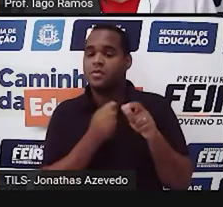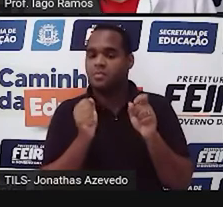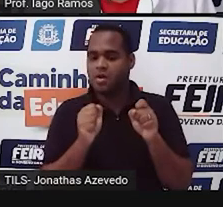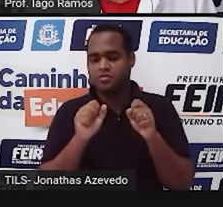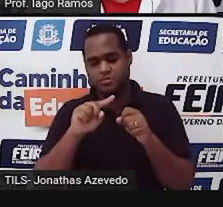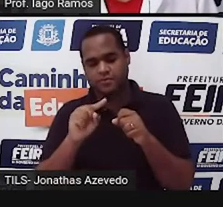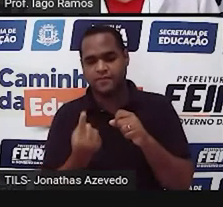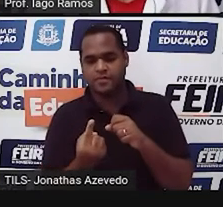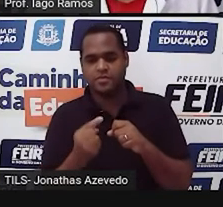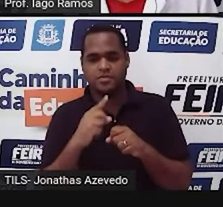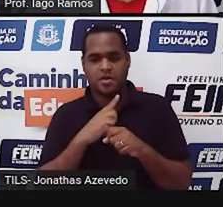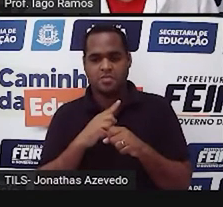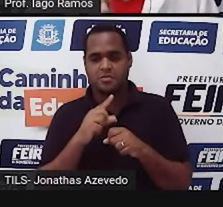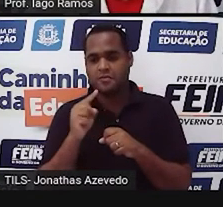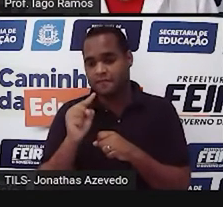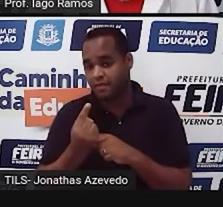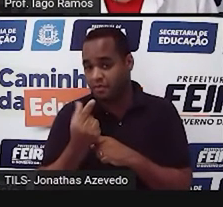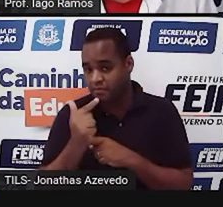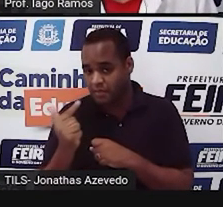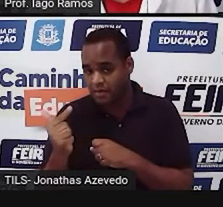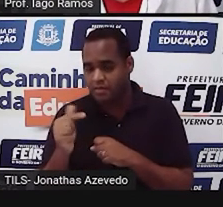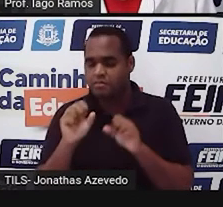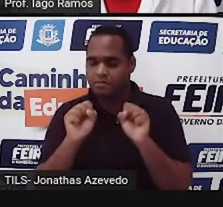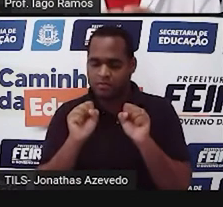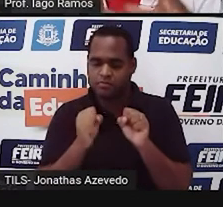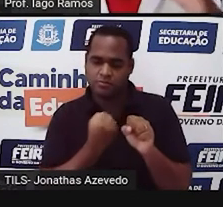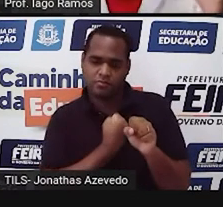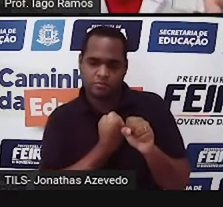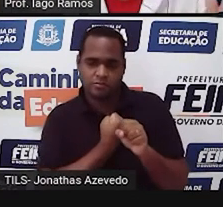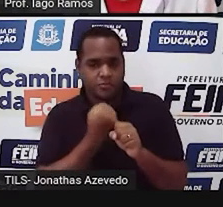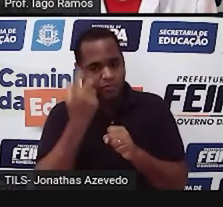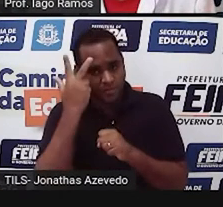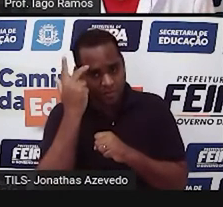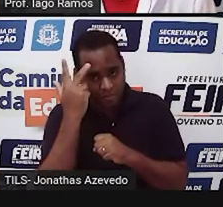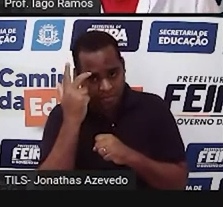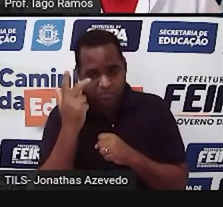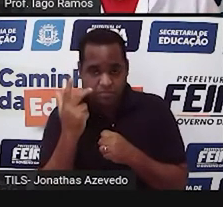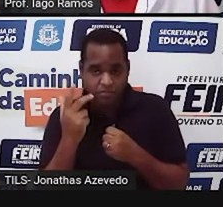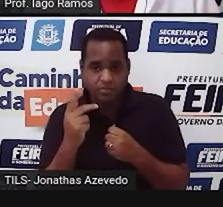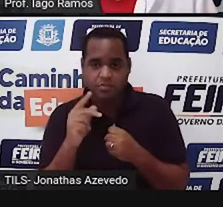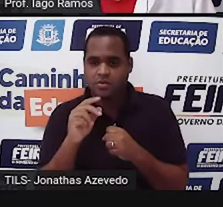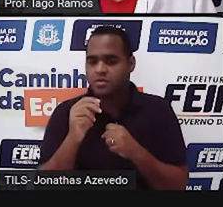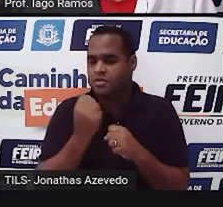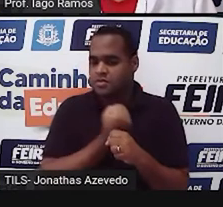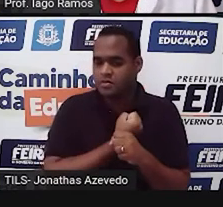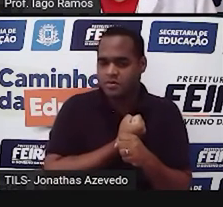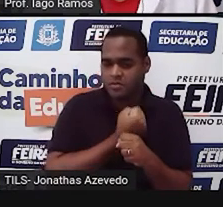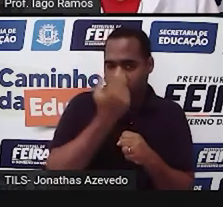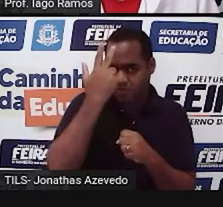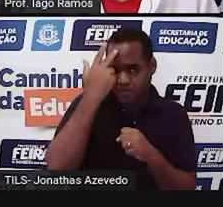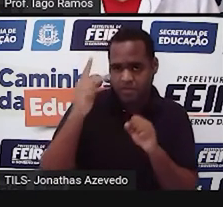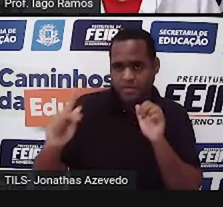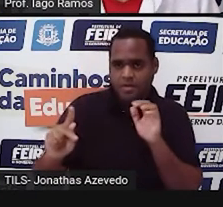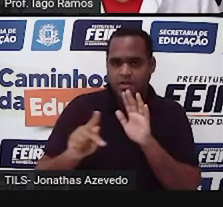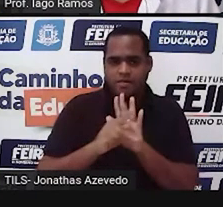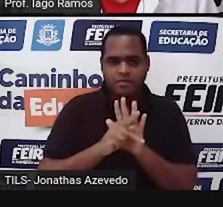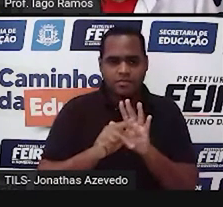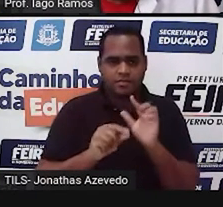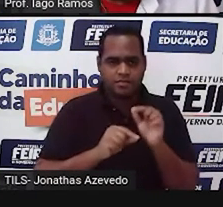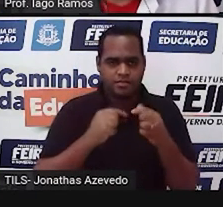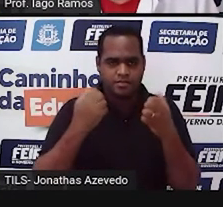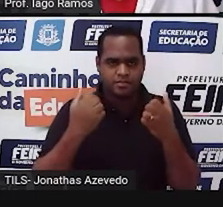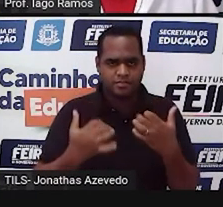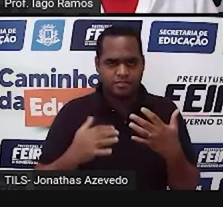ter, né não tendo, são números naturais os números naturais fazem parte da coleção que